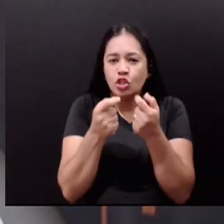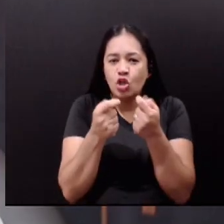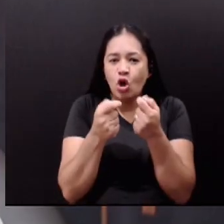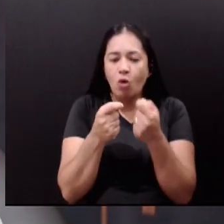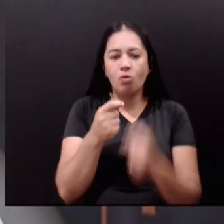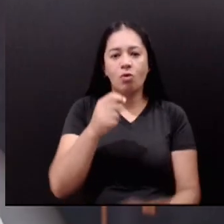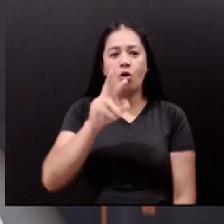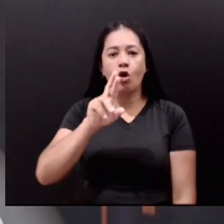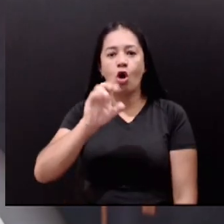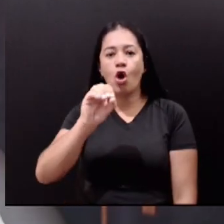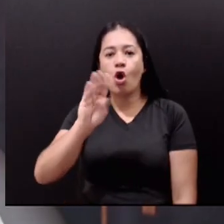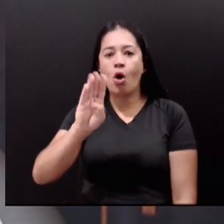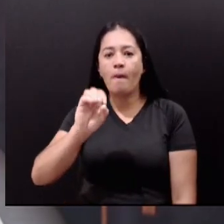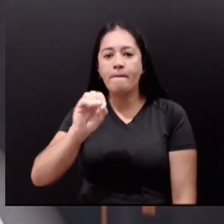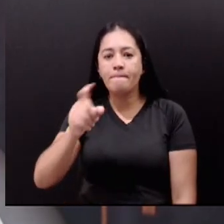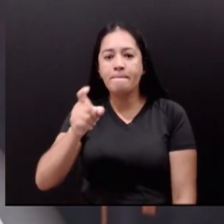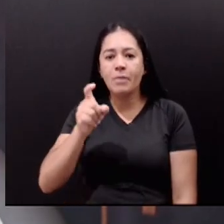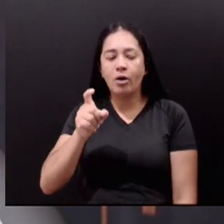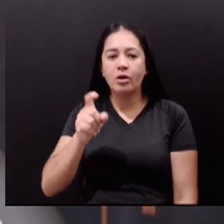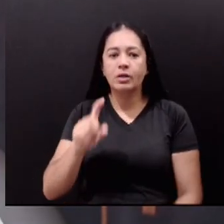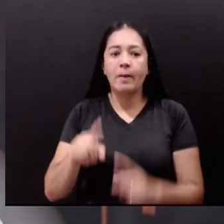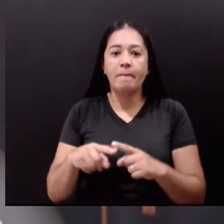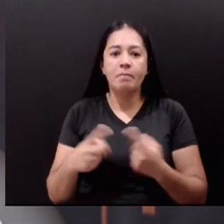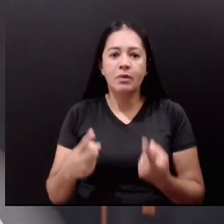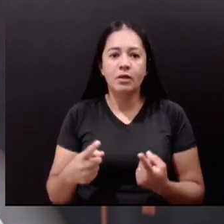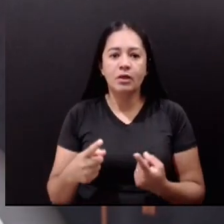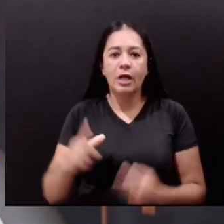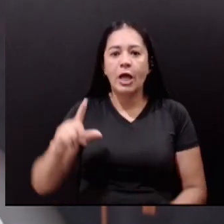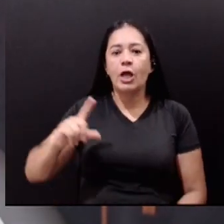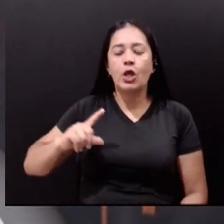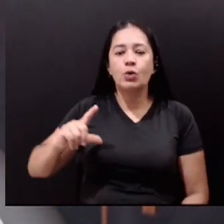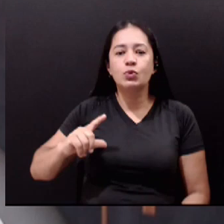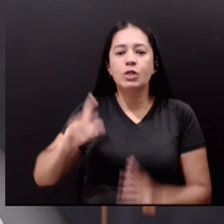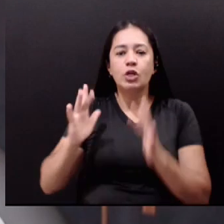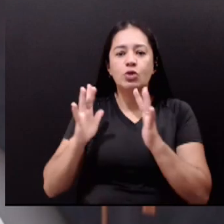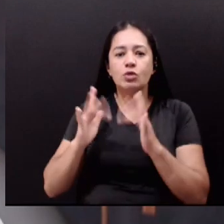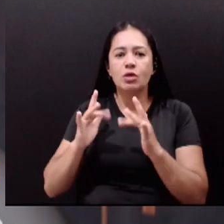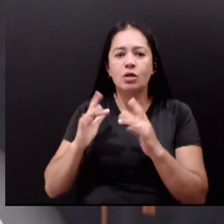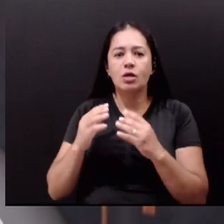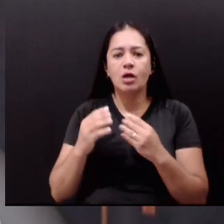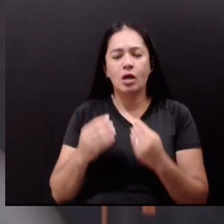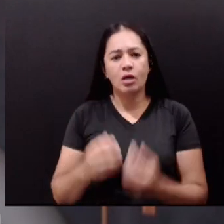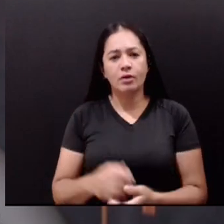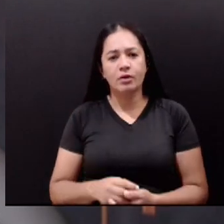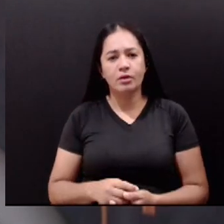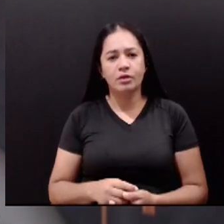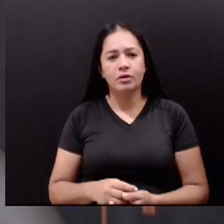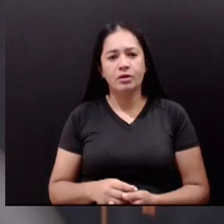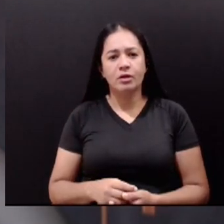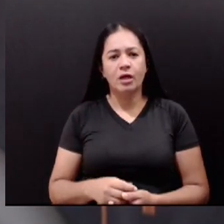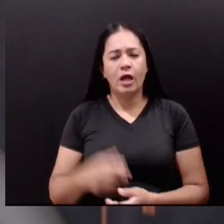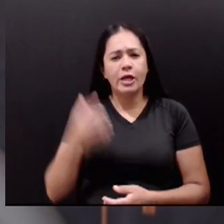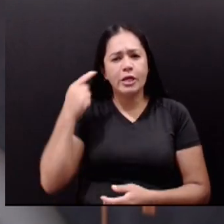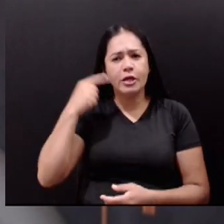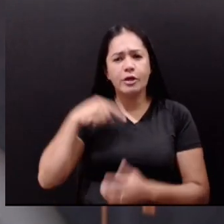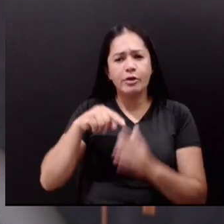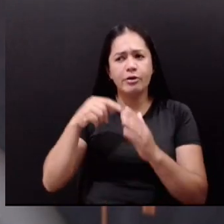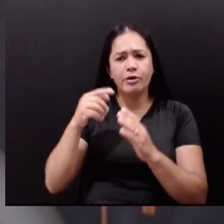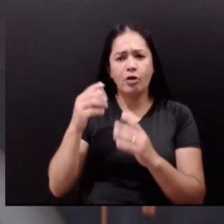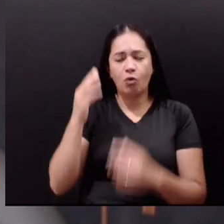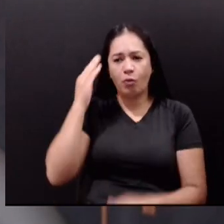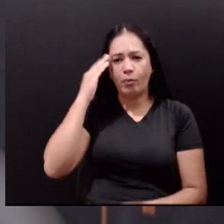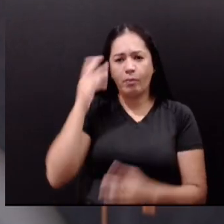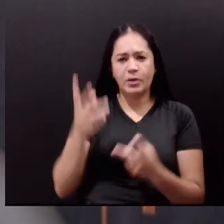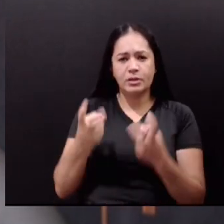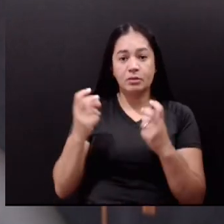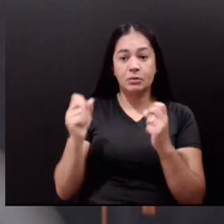falei: "Mas, ela falou: "Eu tenho um namorado". Eu falei: "Mas", e entendendo a gravidade, fui com todo cuidado e delicadeza e